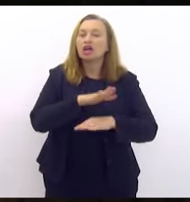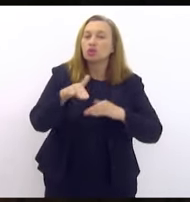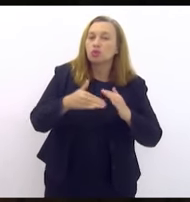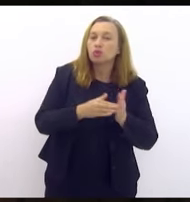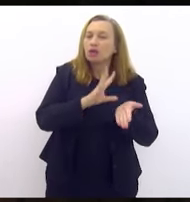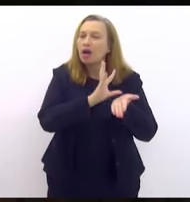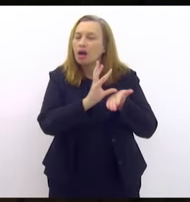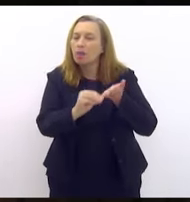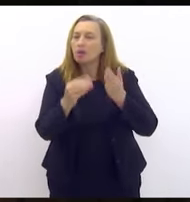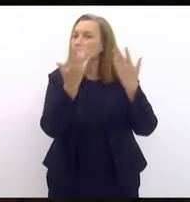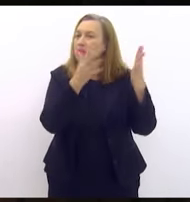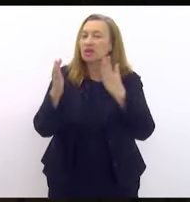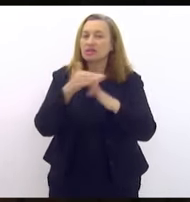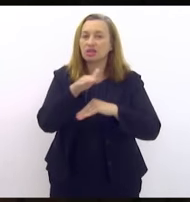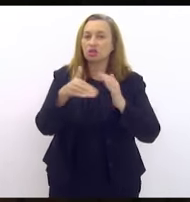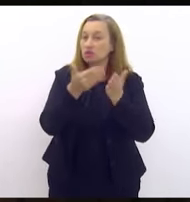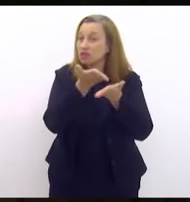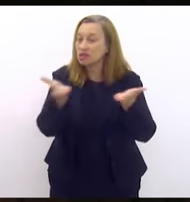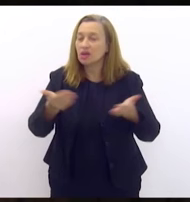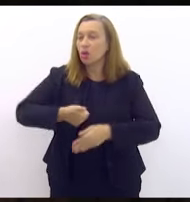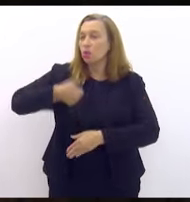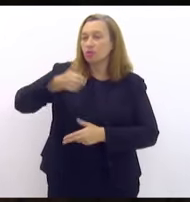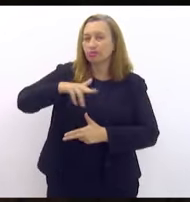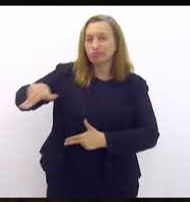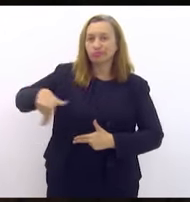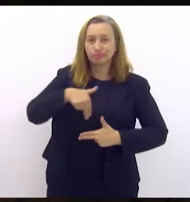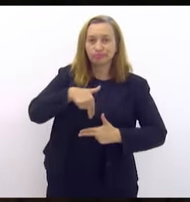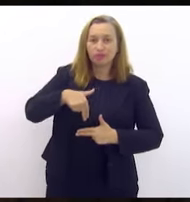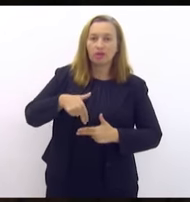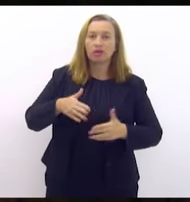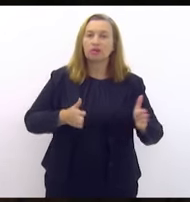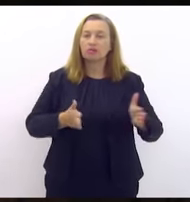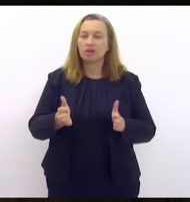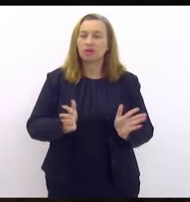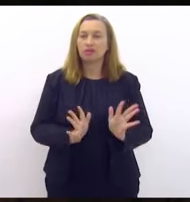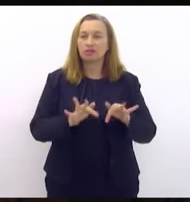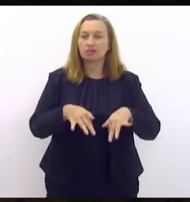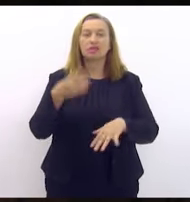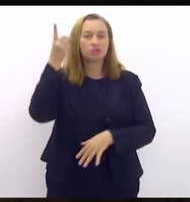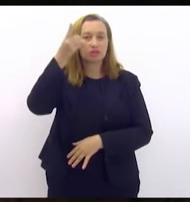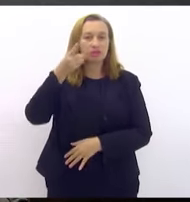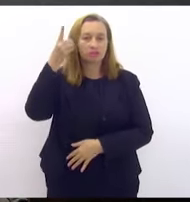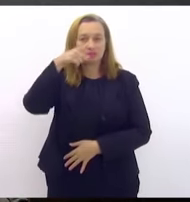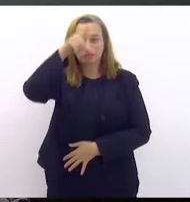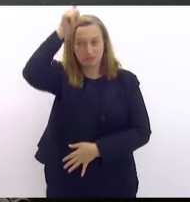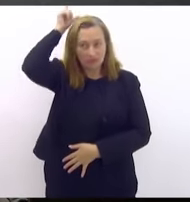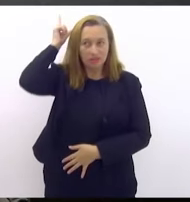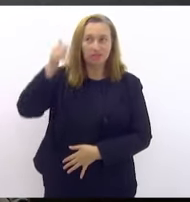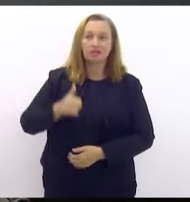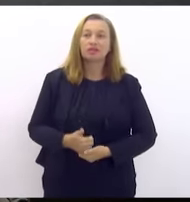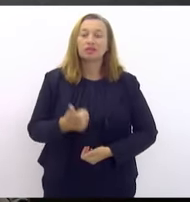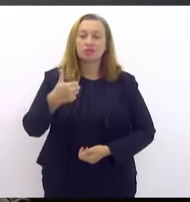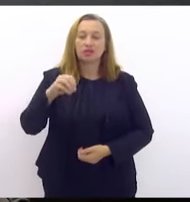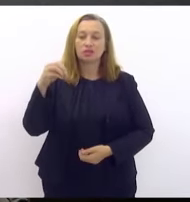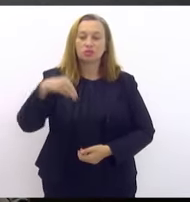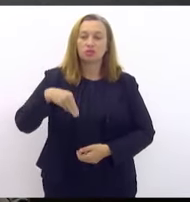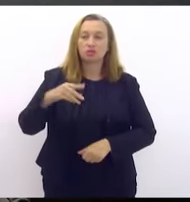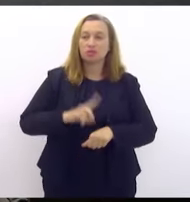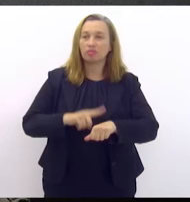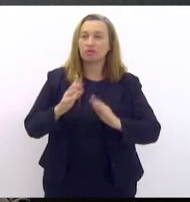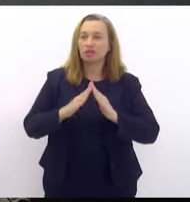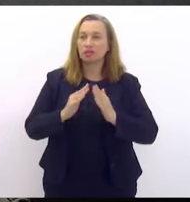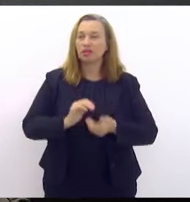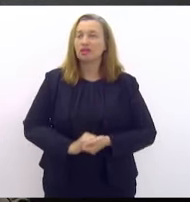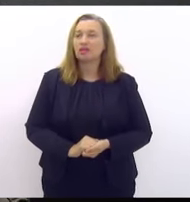parabenizando a todo o Parlamento. Primeiro orador inscrito no expediente final, deputado Luiz Paulo. Vossa Excelência dispõe de 10 minutos no